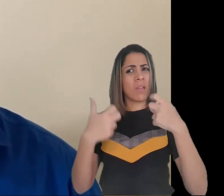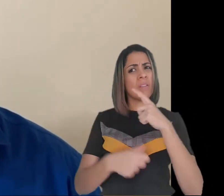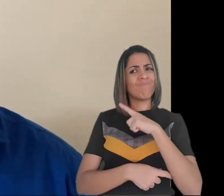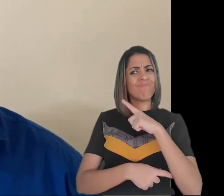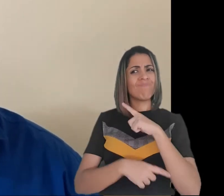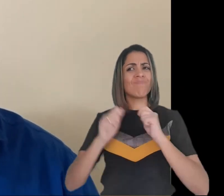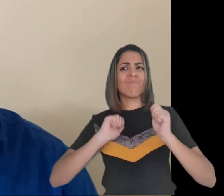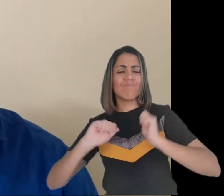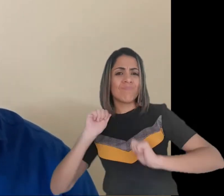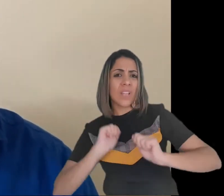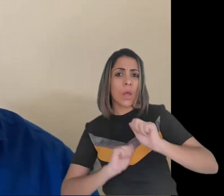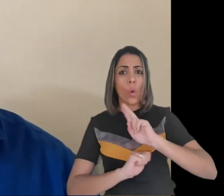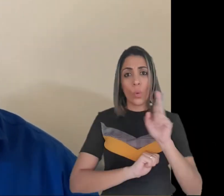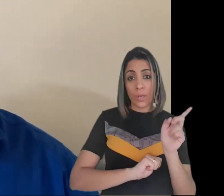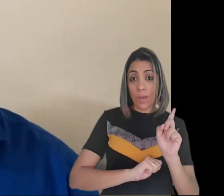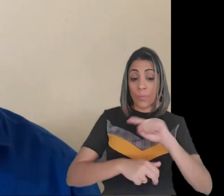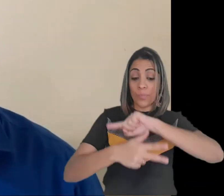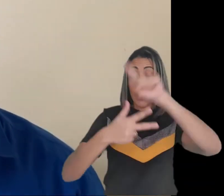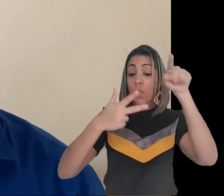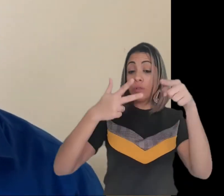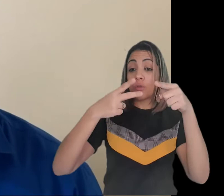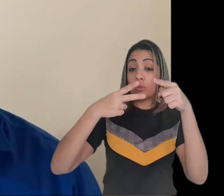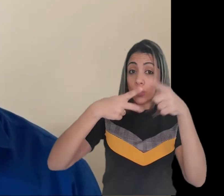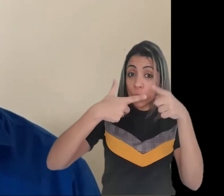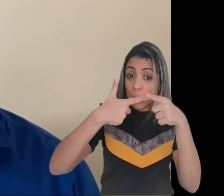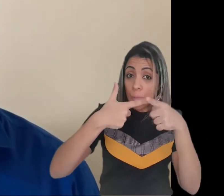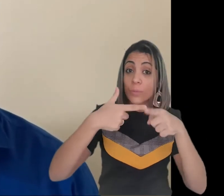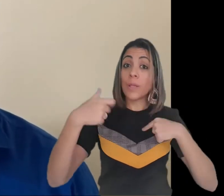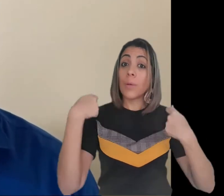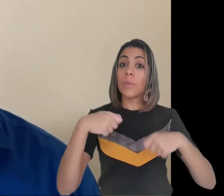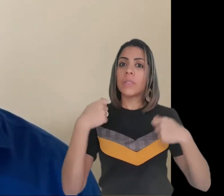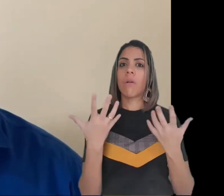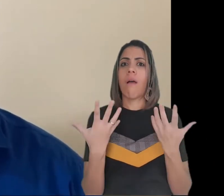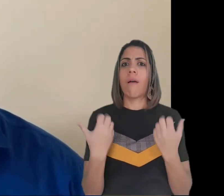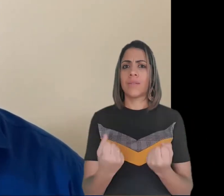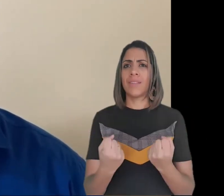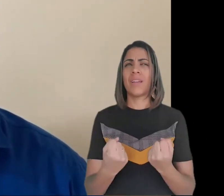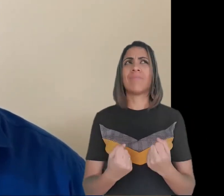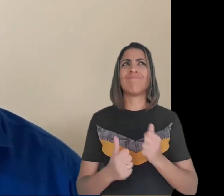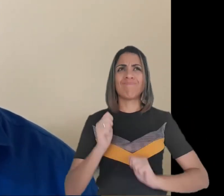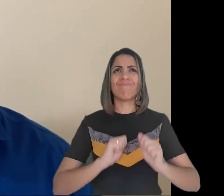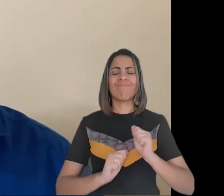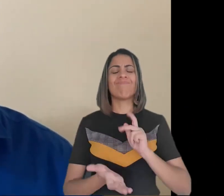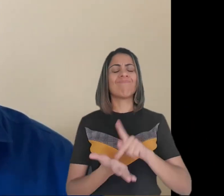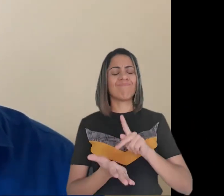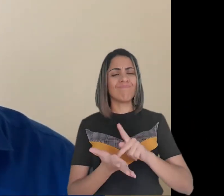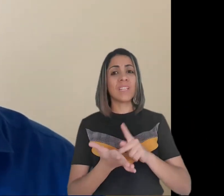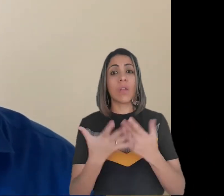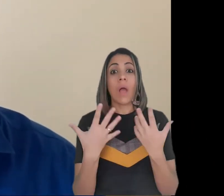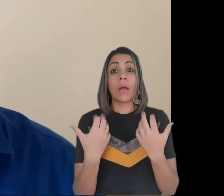ansiedade, num segundo momento precisamos aceitar que estamos com ansiedade. E